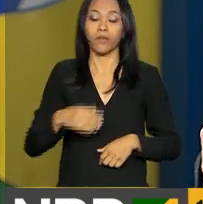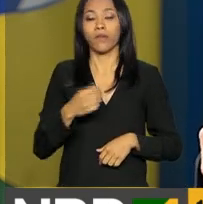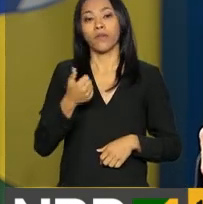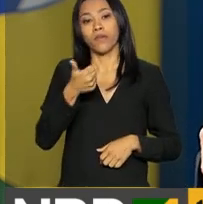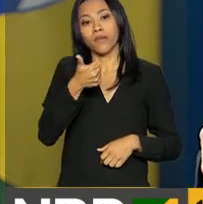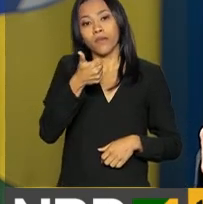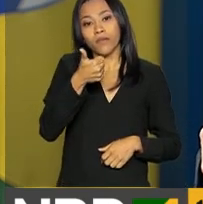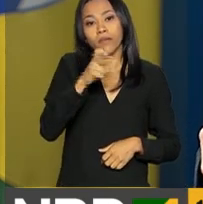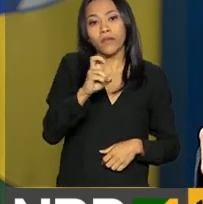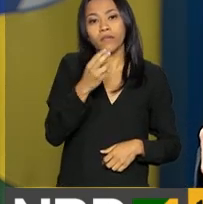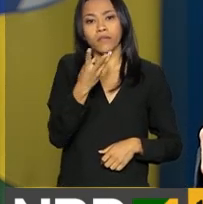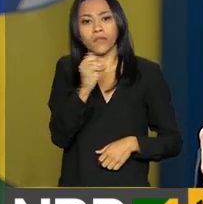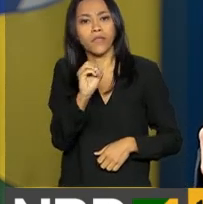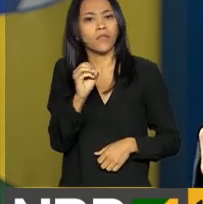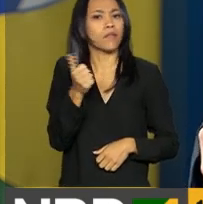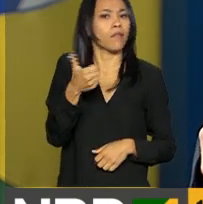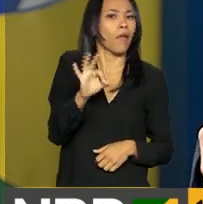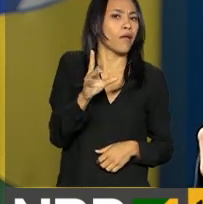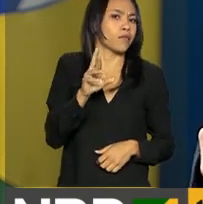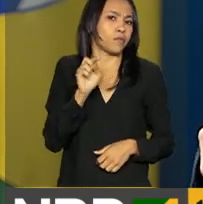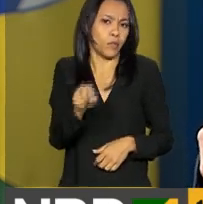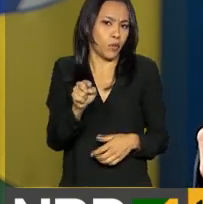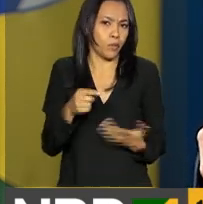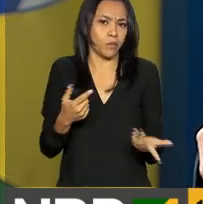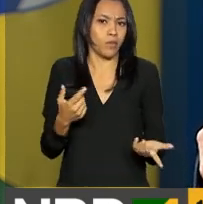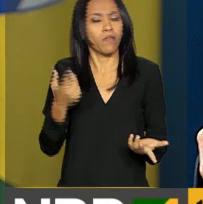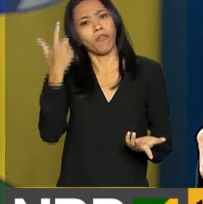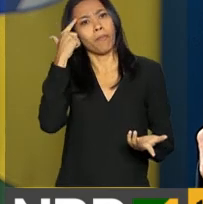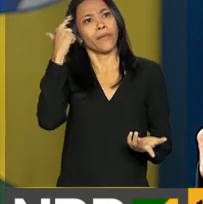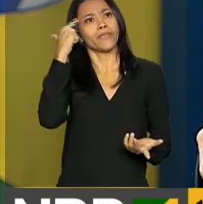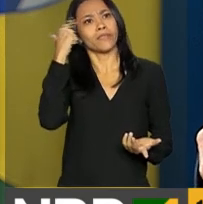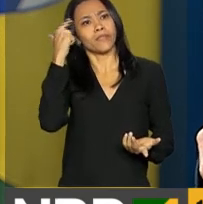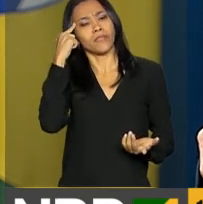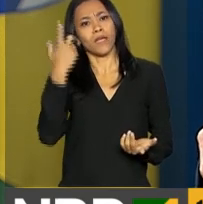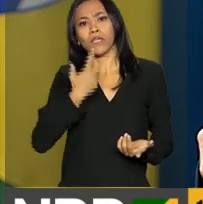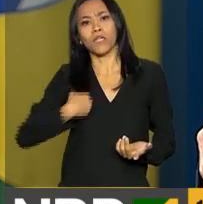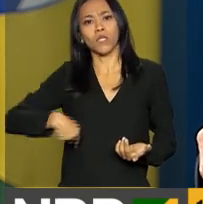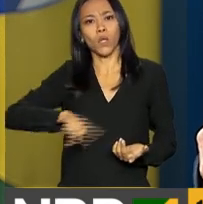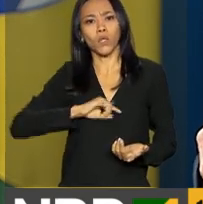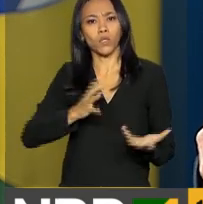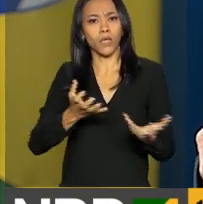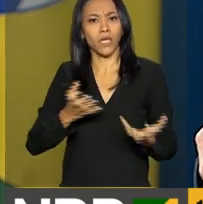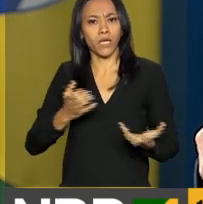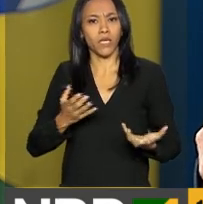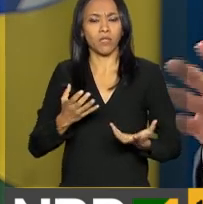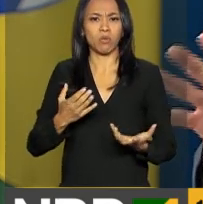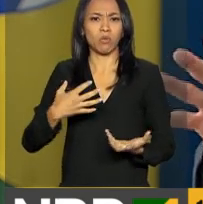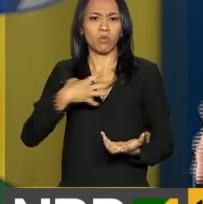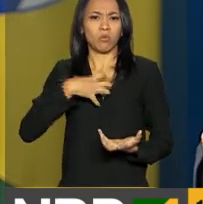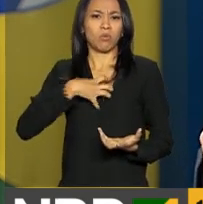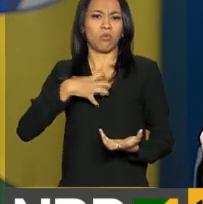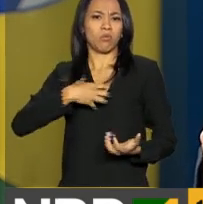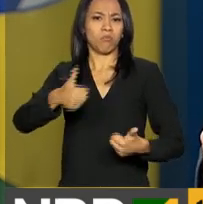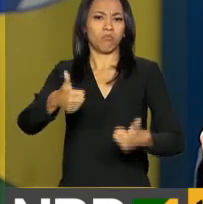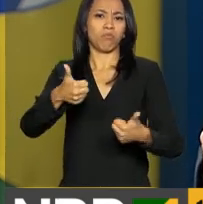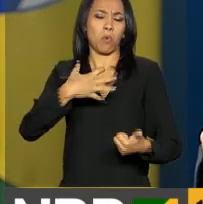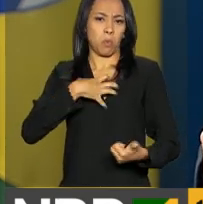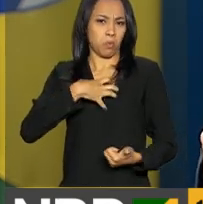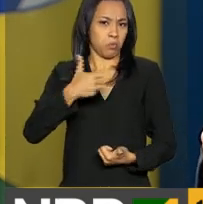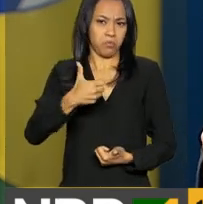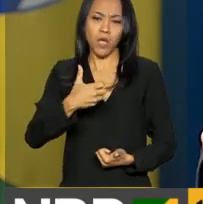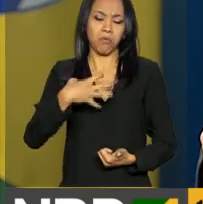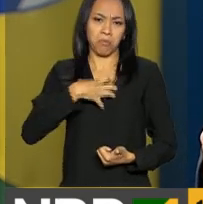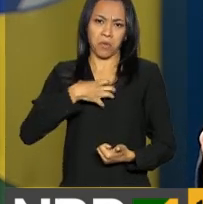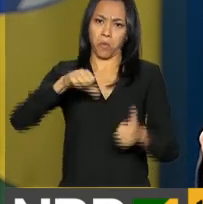mil, sei lá, 10 mil, ele vai pensar que nós estamos querendo o seu mal-estar, o seu malefício. Não é verdade, eu reitero.